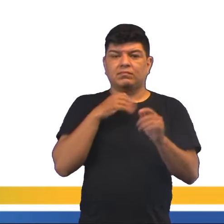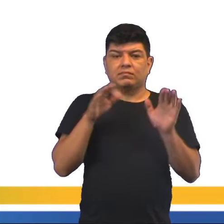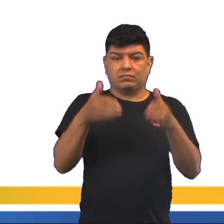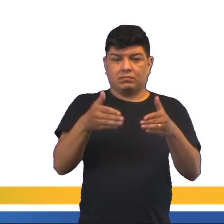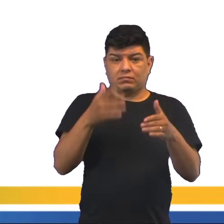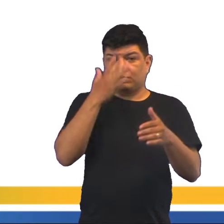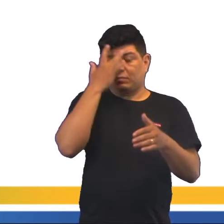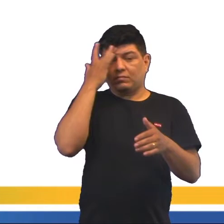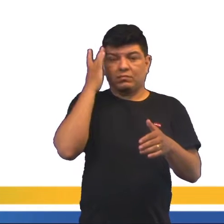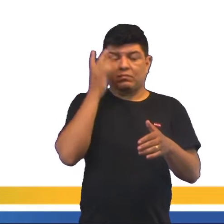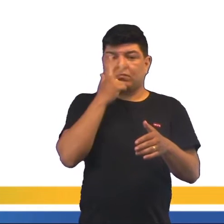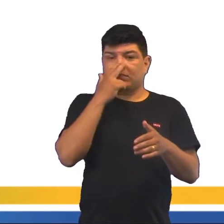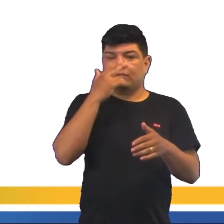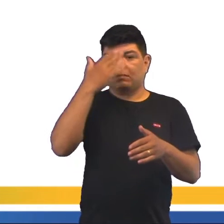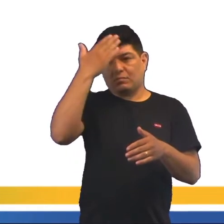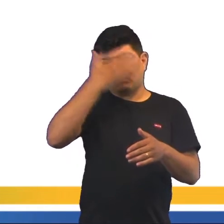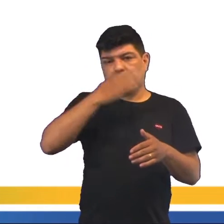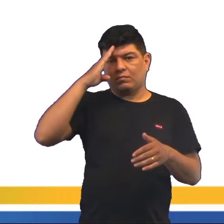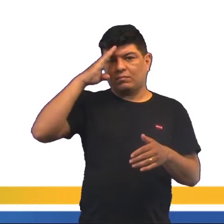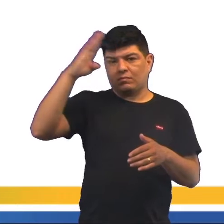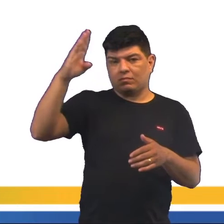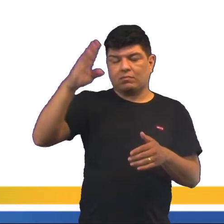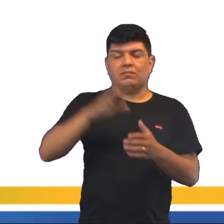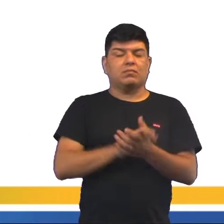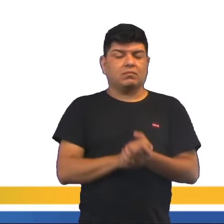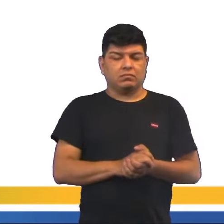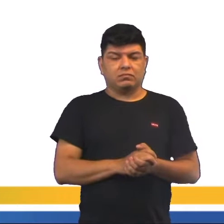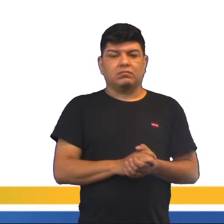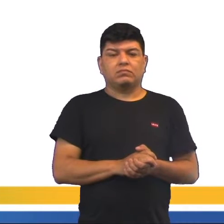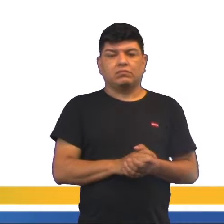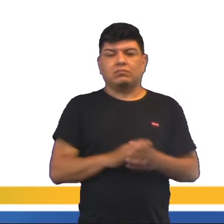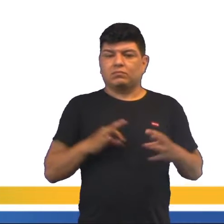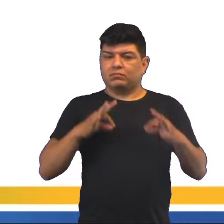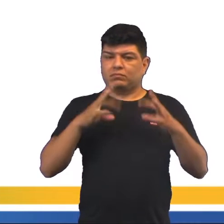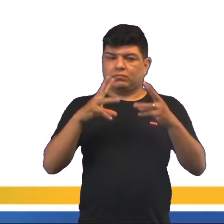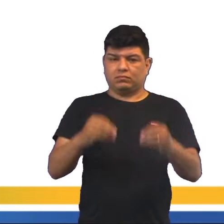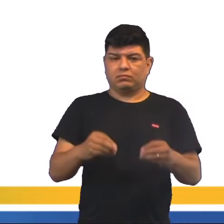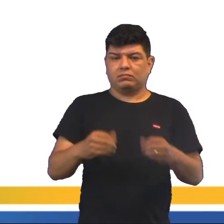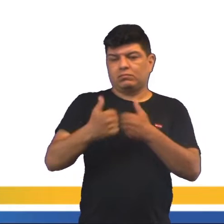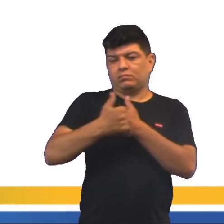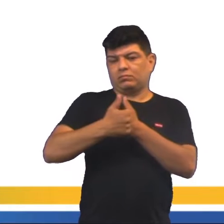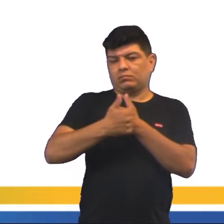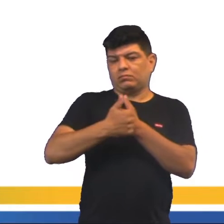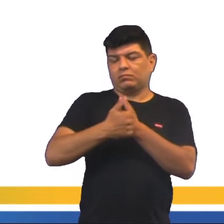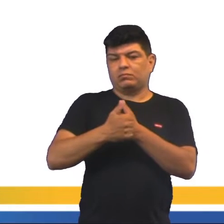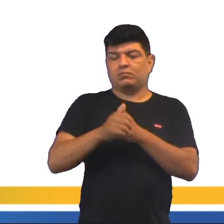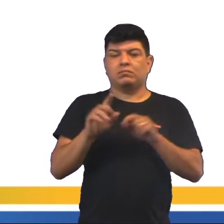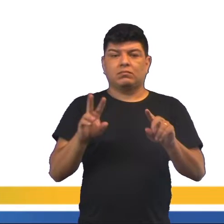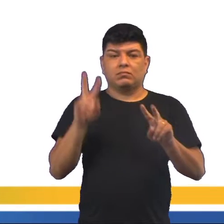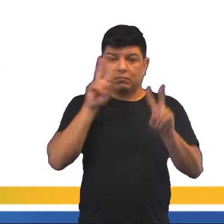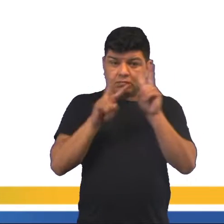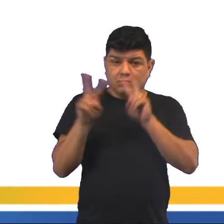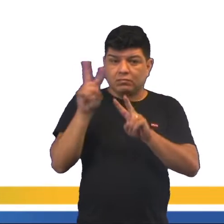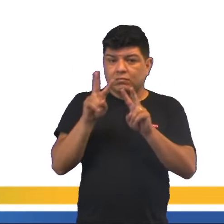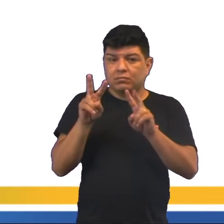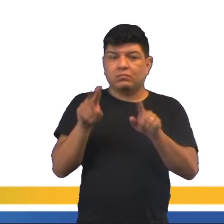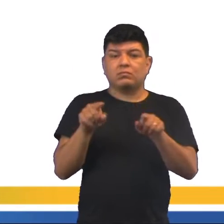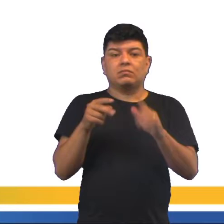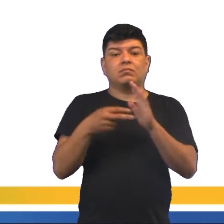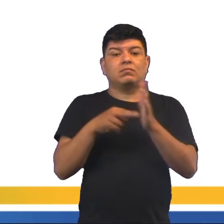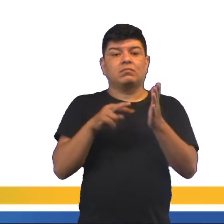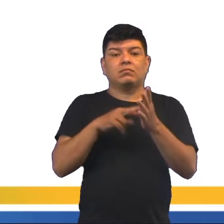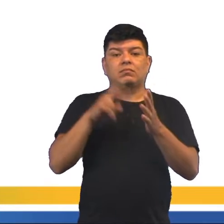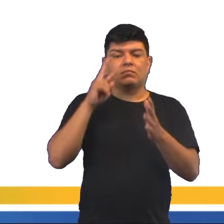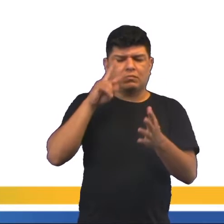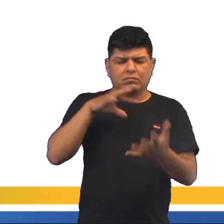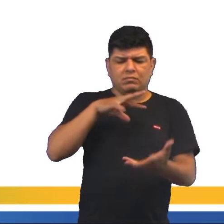que coloca algo no centro, como referência central a tudo que está à sua volta. A visão etnocêntrica é aquela que